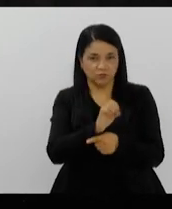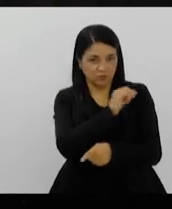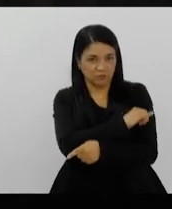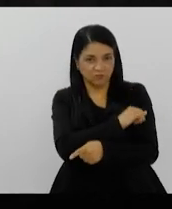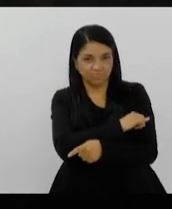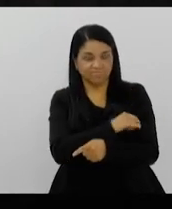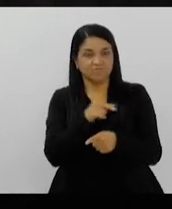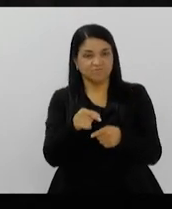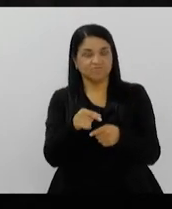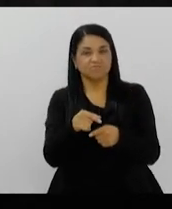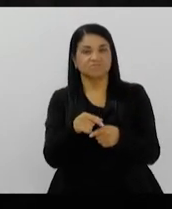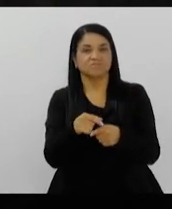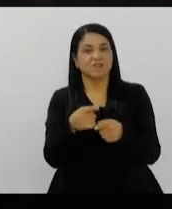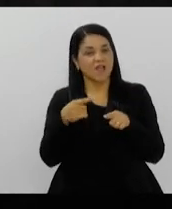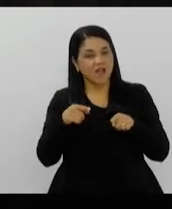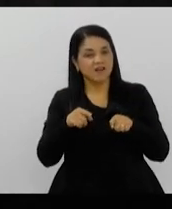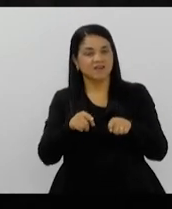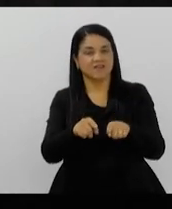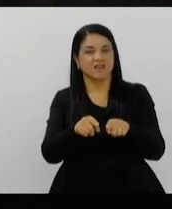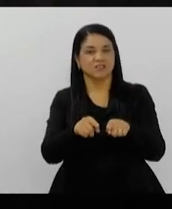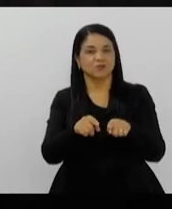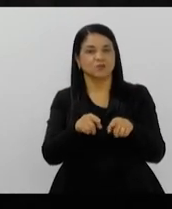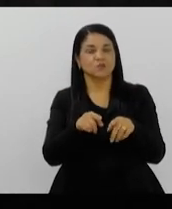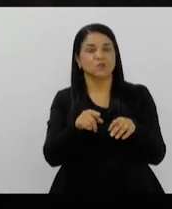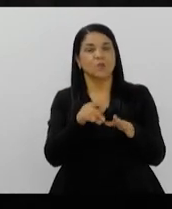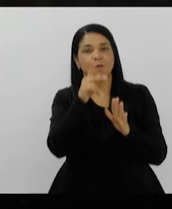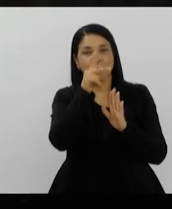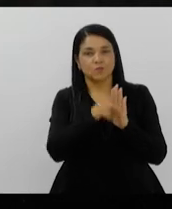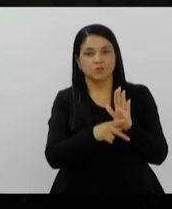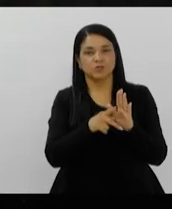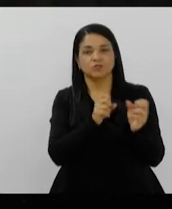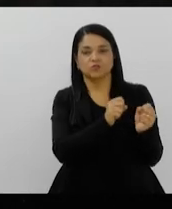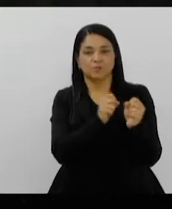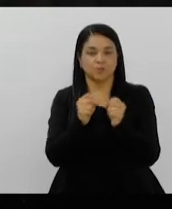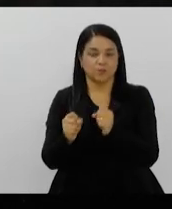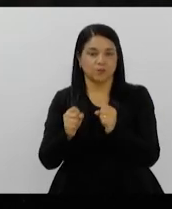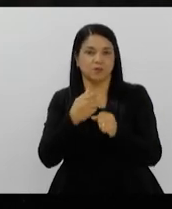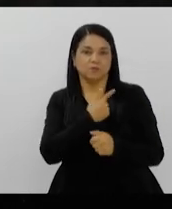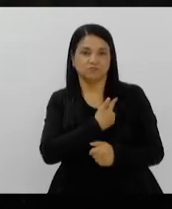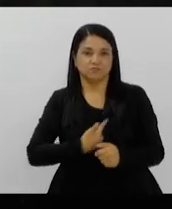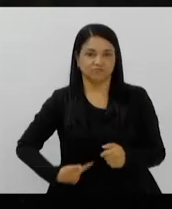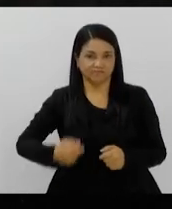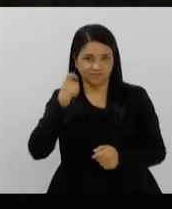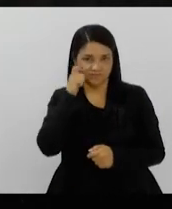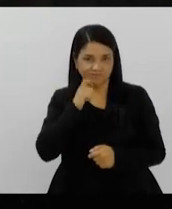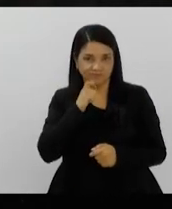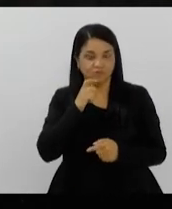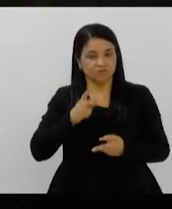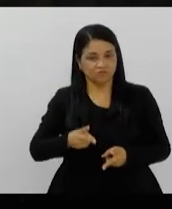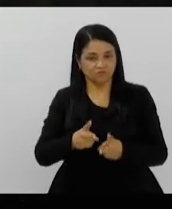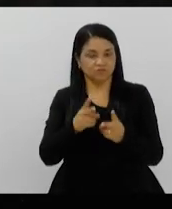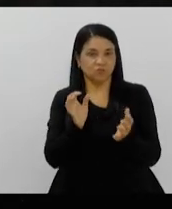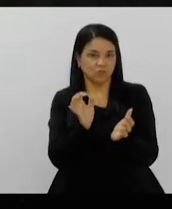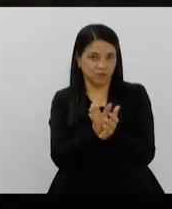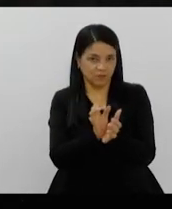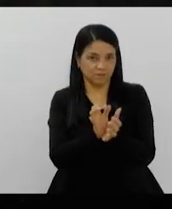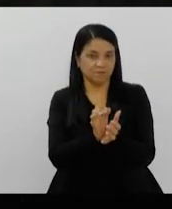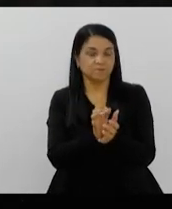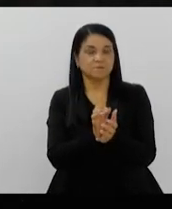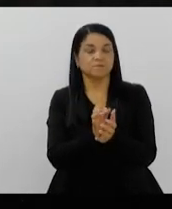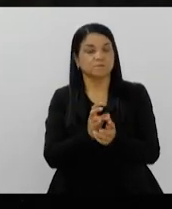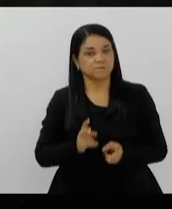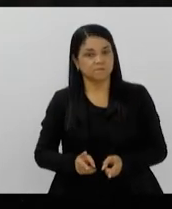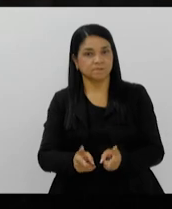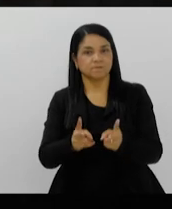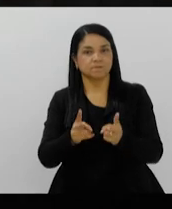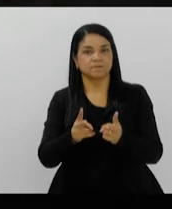muito alinhado com o projeto de poder de Cláudio Castro, de seus grandes aliados, para poder perpetuar, inclusive nas nossas cidades,